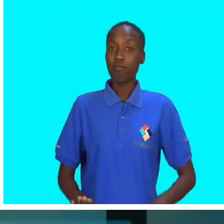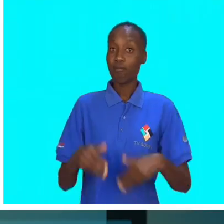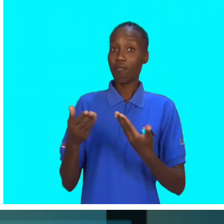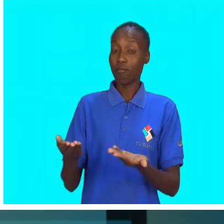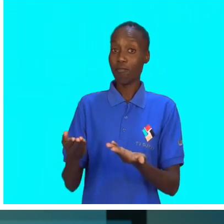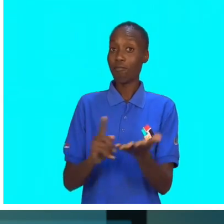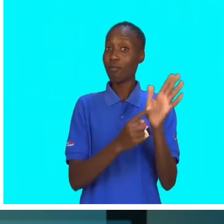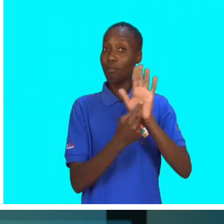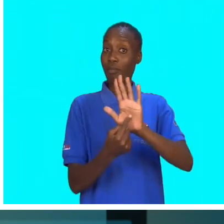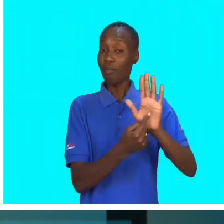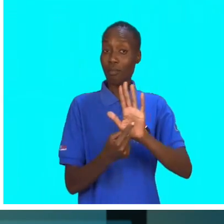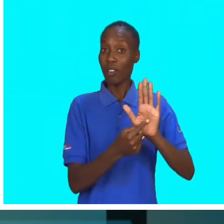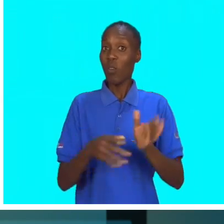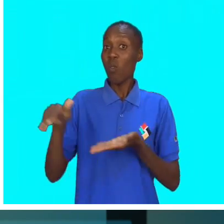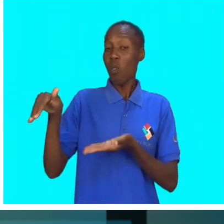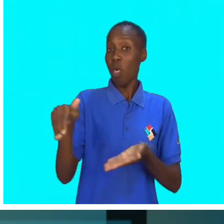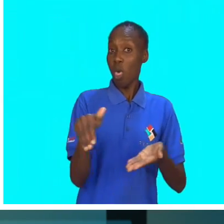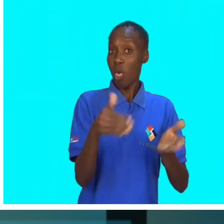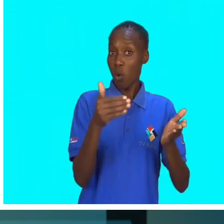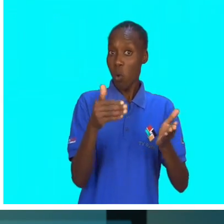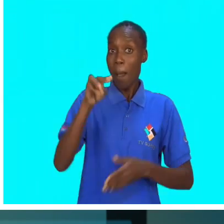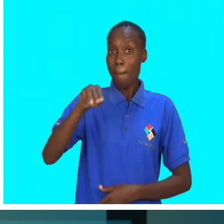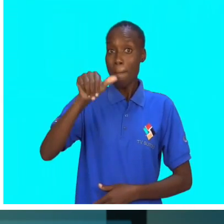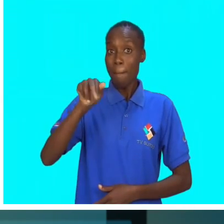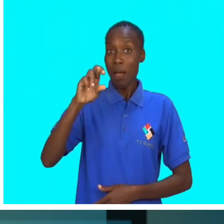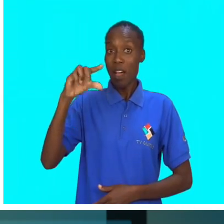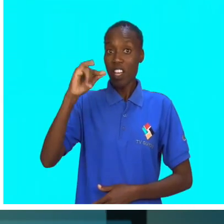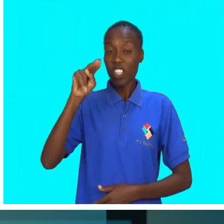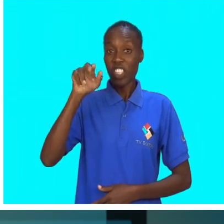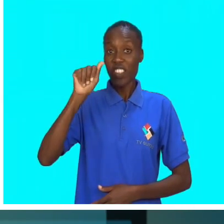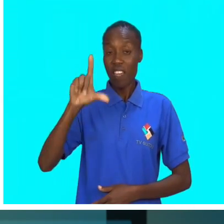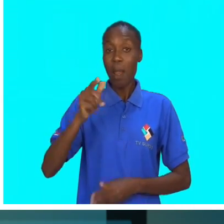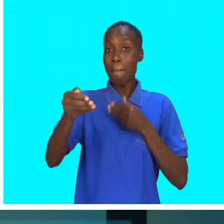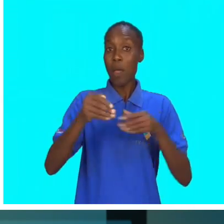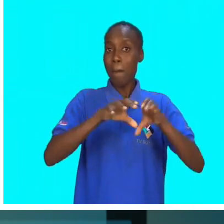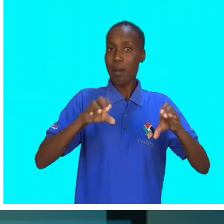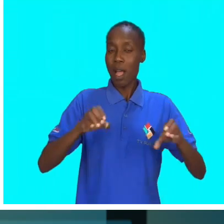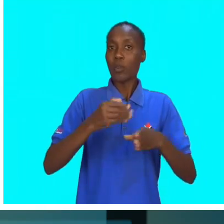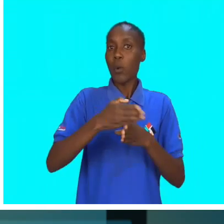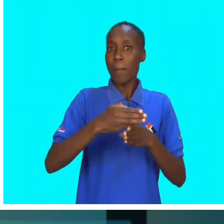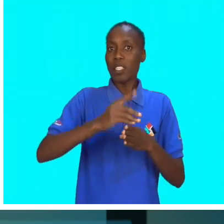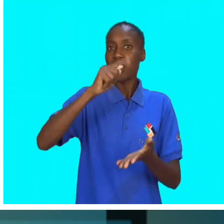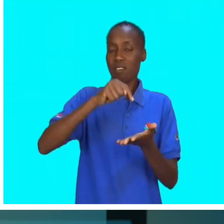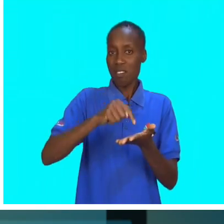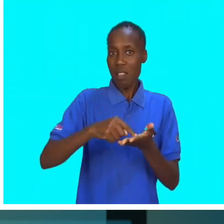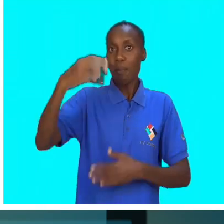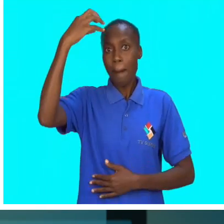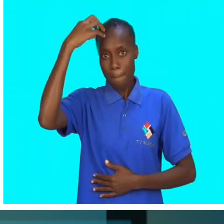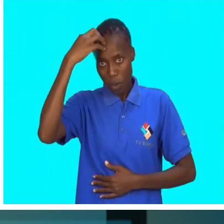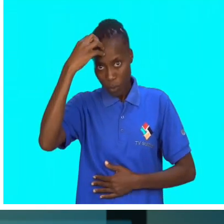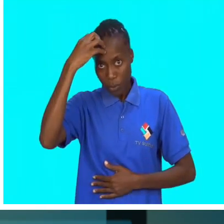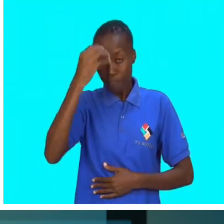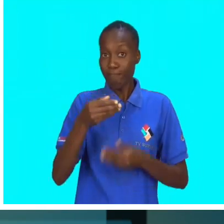Este é o cenário que se vive na Avenida Marginal, próximo do Mercado do Peixe na cidade de